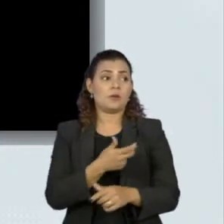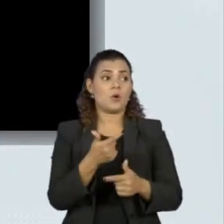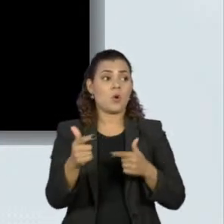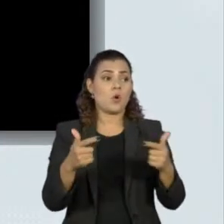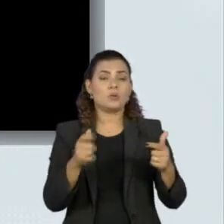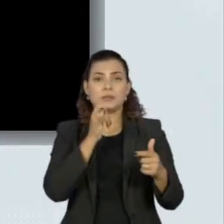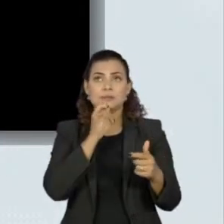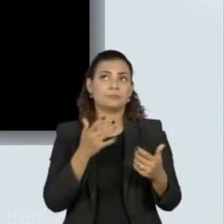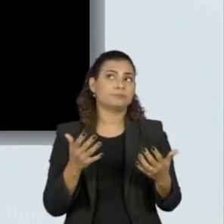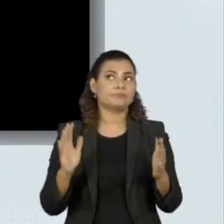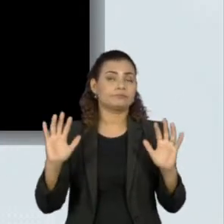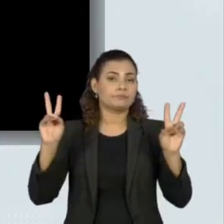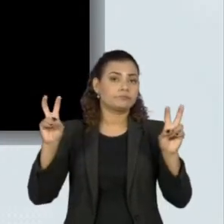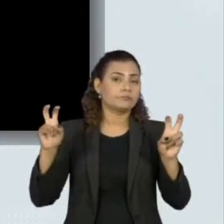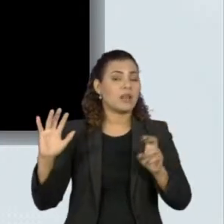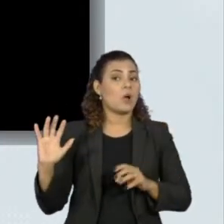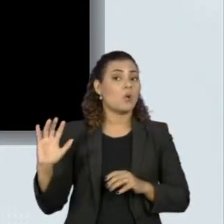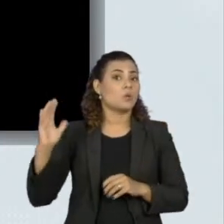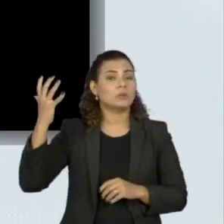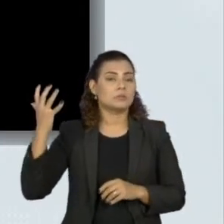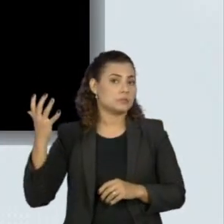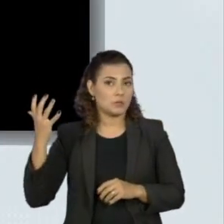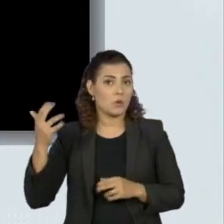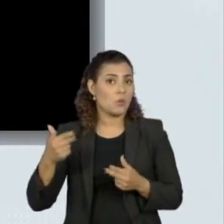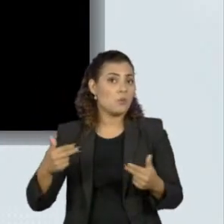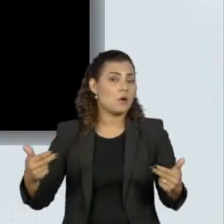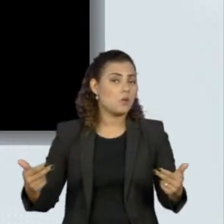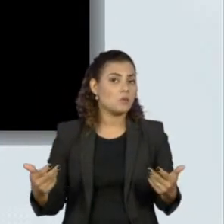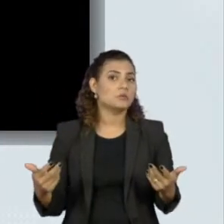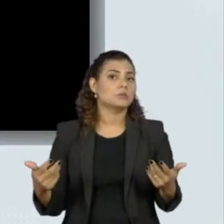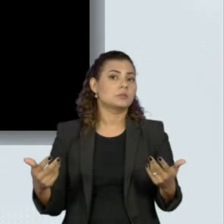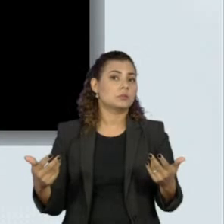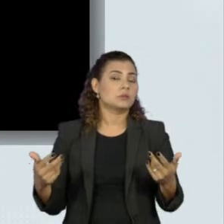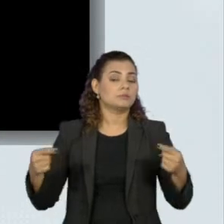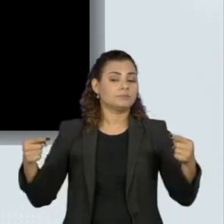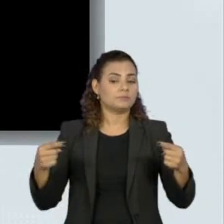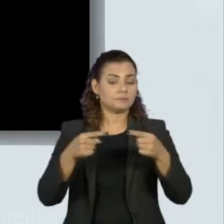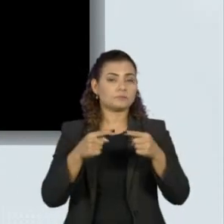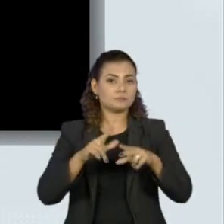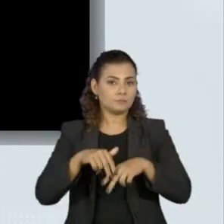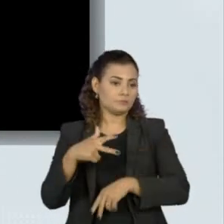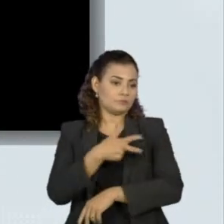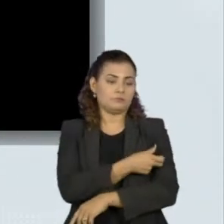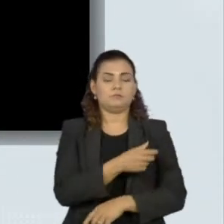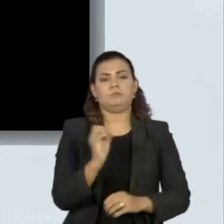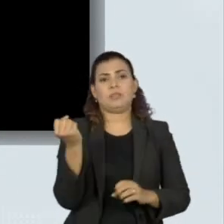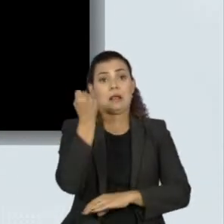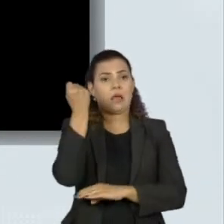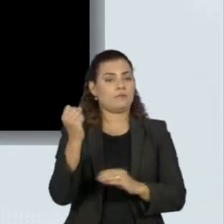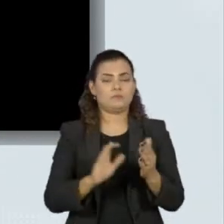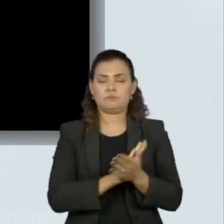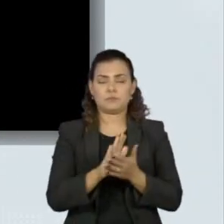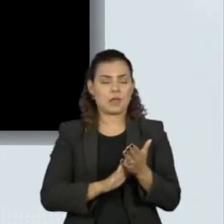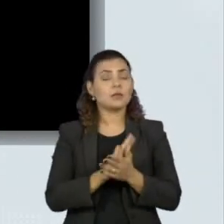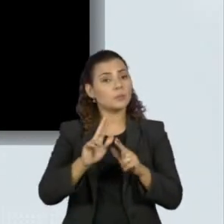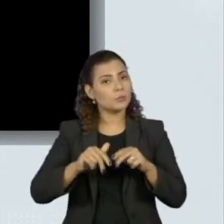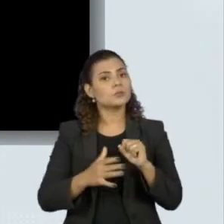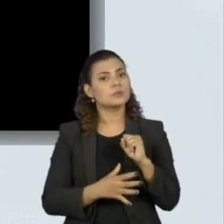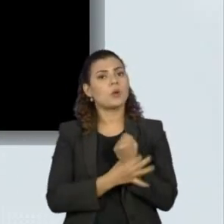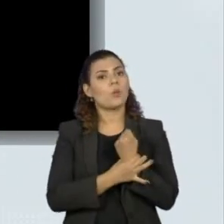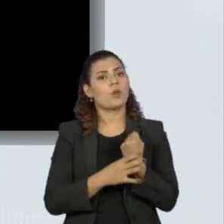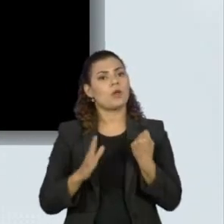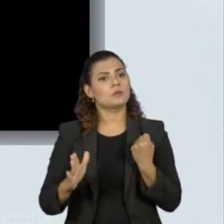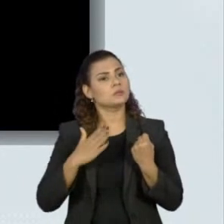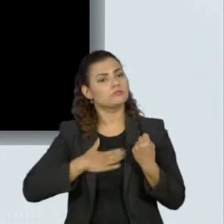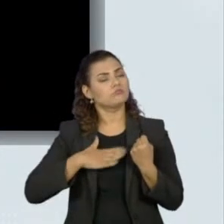nenhum evento de interesse especial associado à vacina. Portanto, esse perfil de segurança